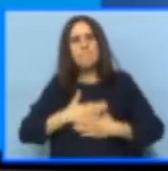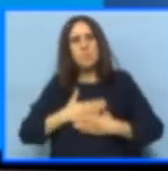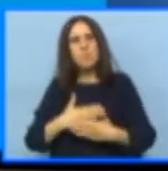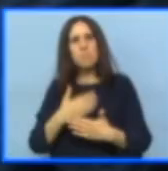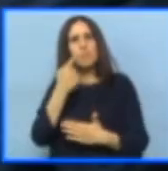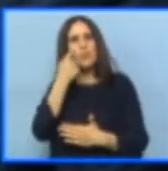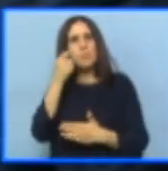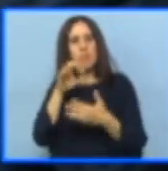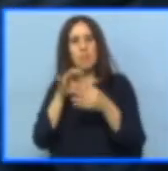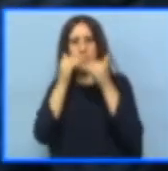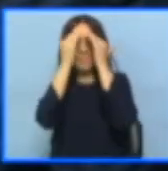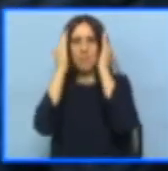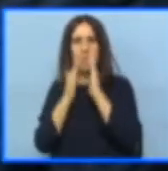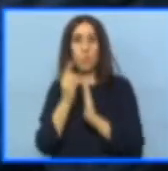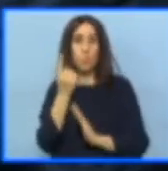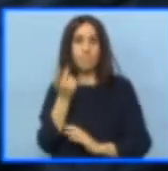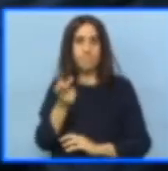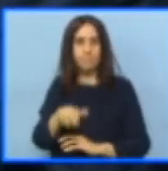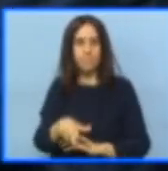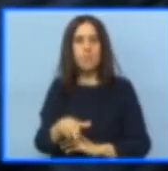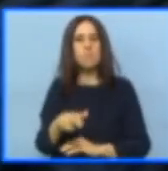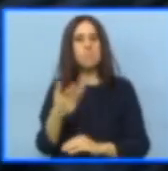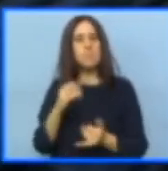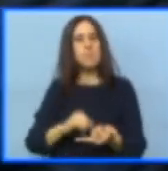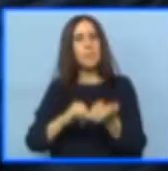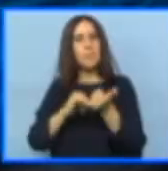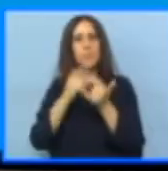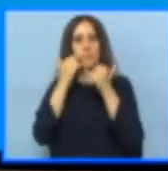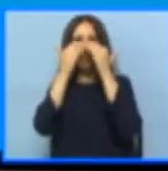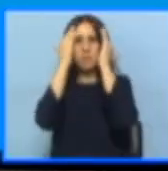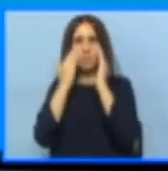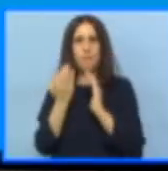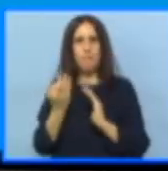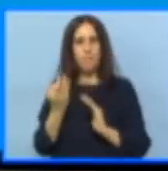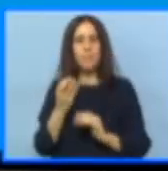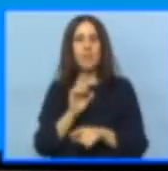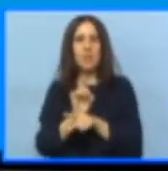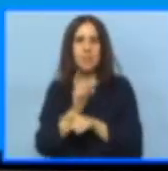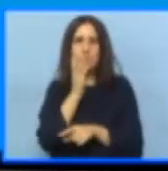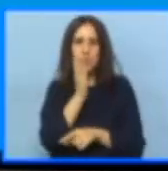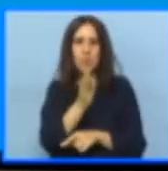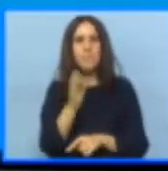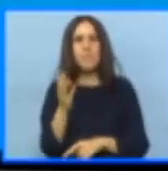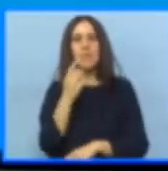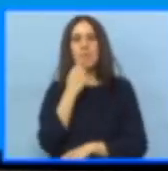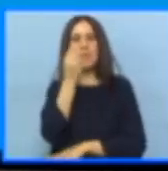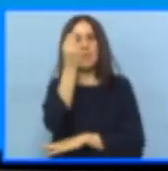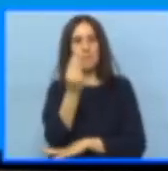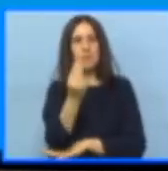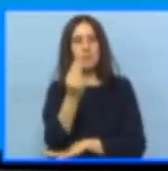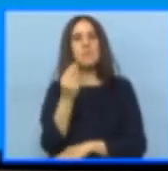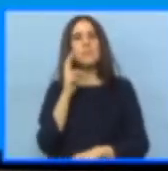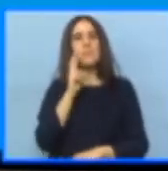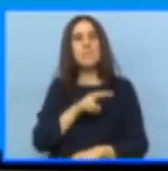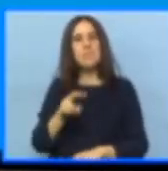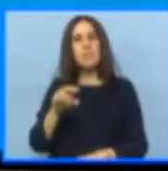mariana, e um dos episódios da proximidade com Nossa Senhora de Fátima foi quando, como dizia, da visita da imagem peregrina